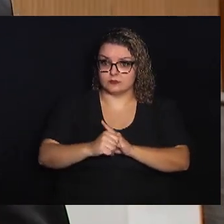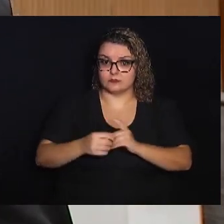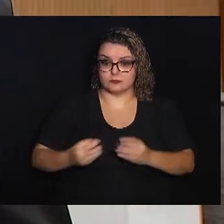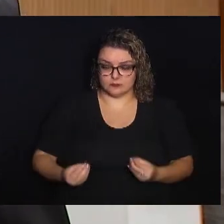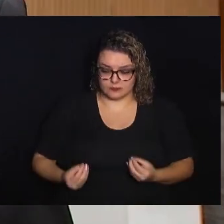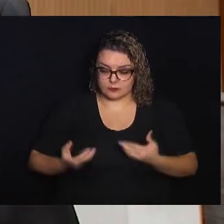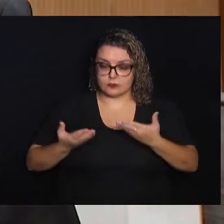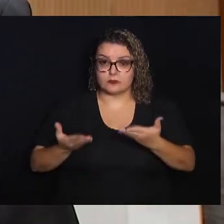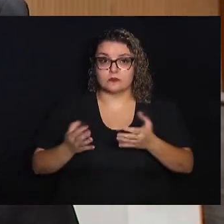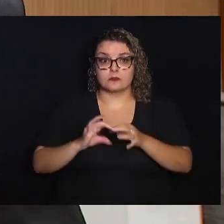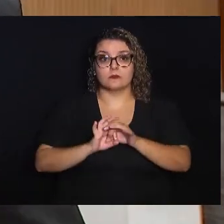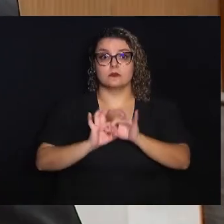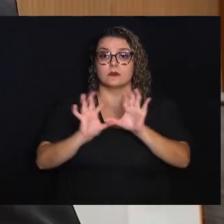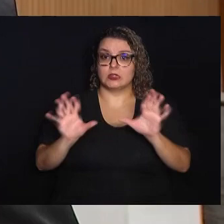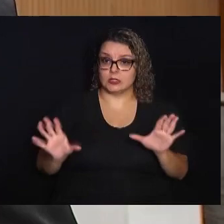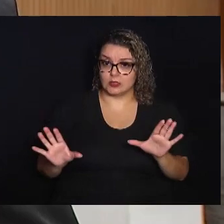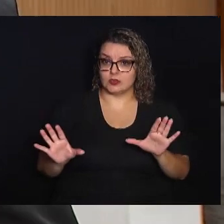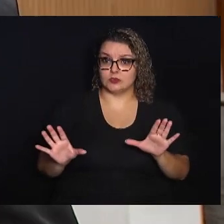colocasse à disposição